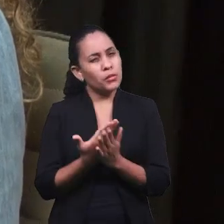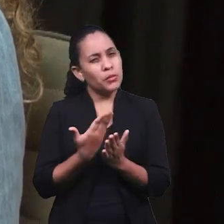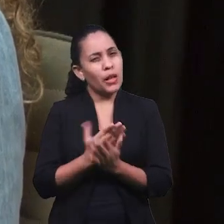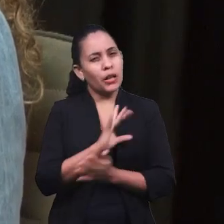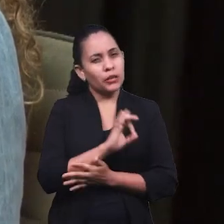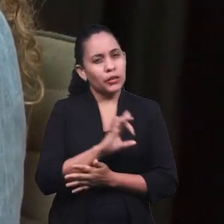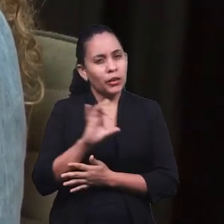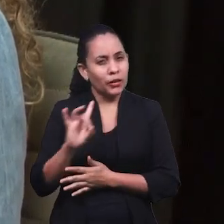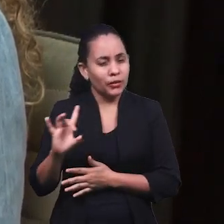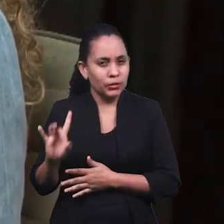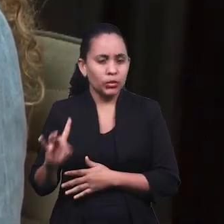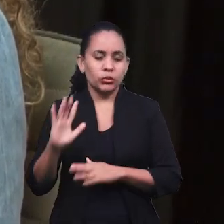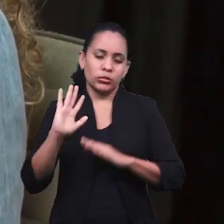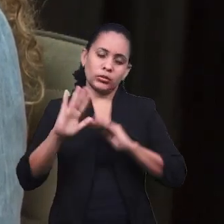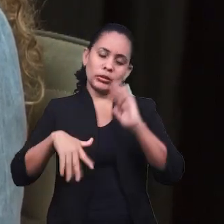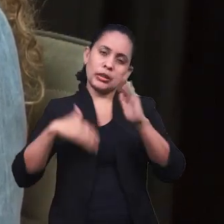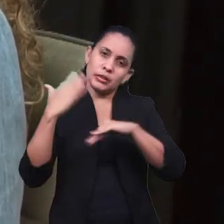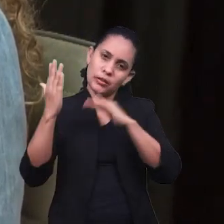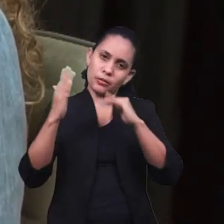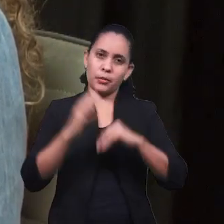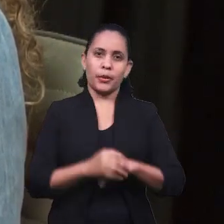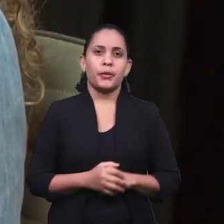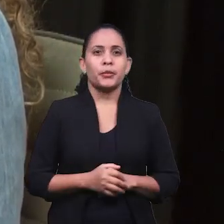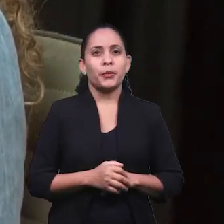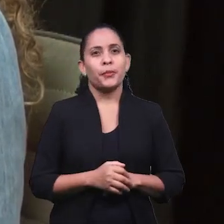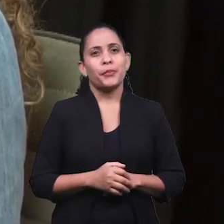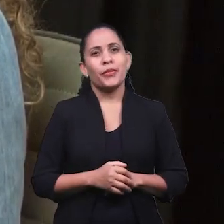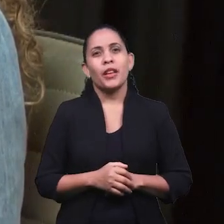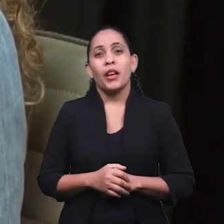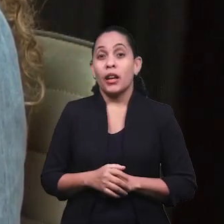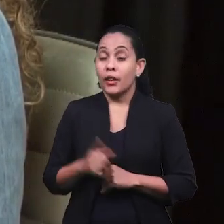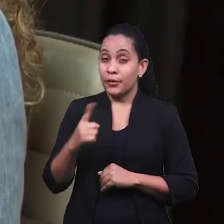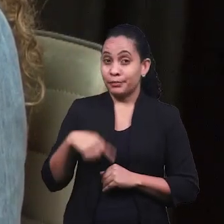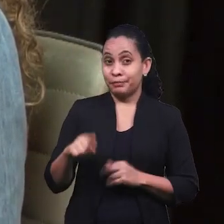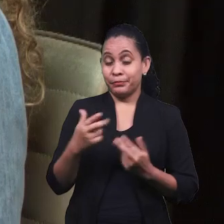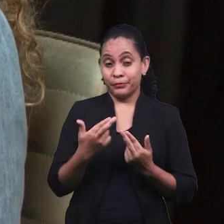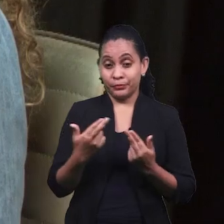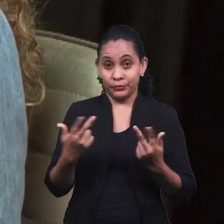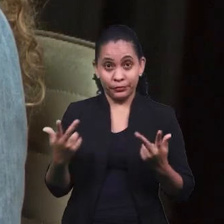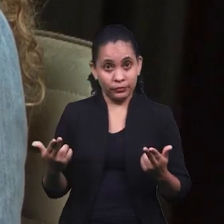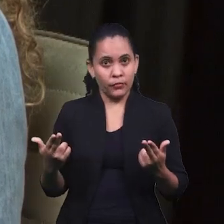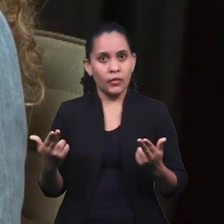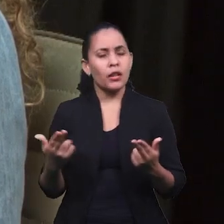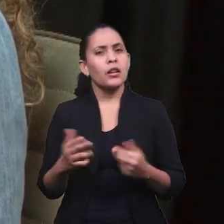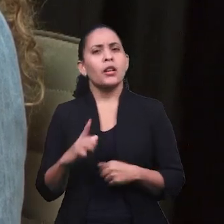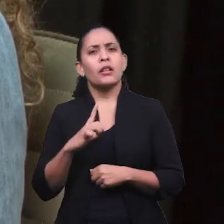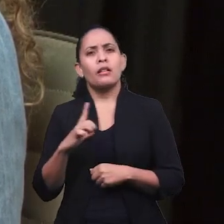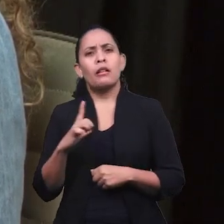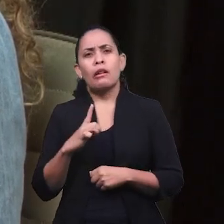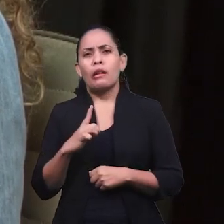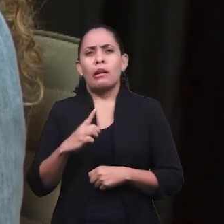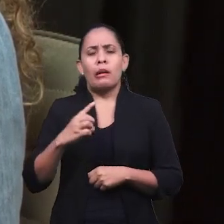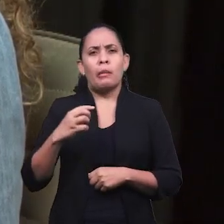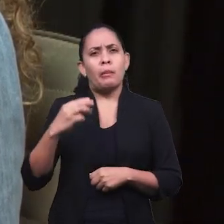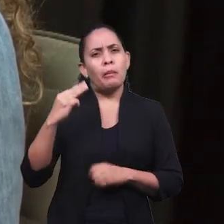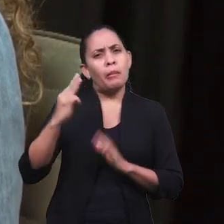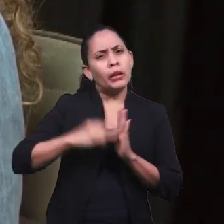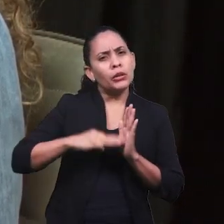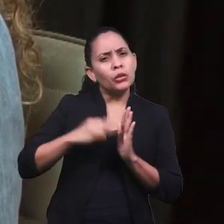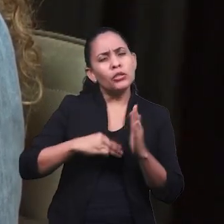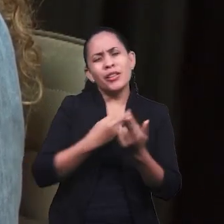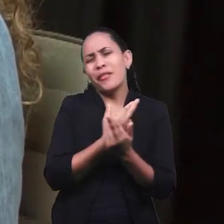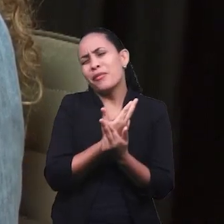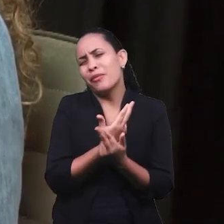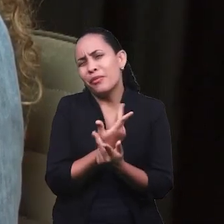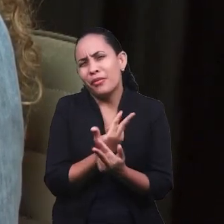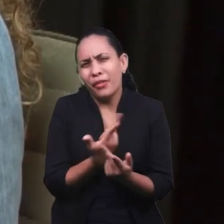empregadas metodologias de desenvolvimento, como metodologias ágeis, né? São utilizadas metodologias de testes específicos,